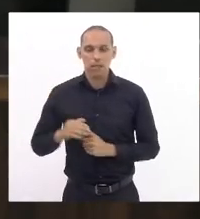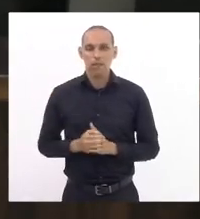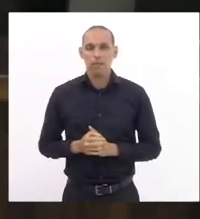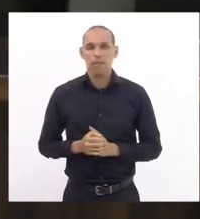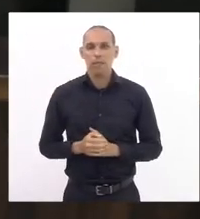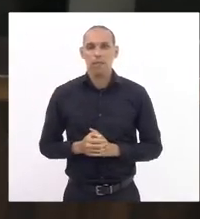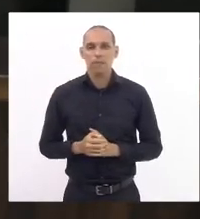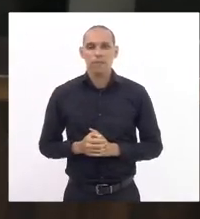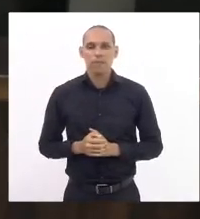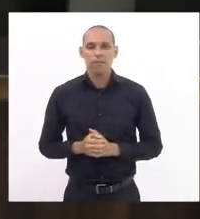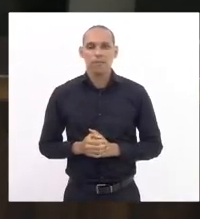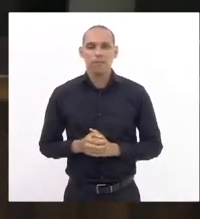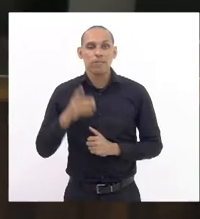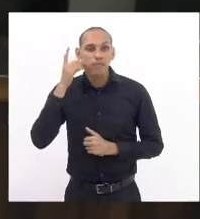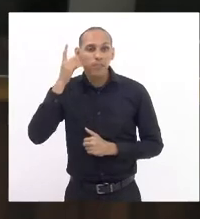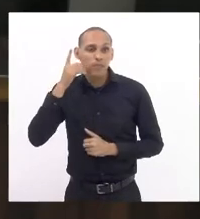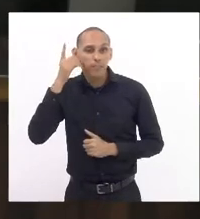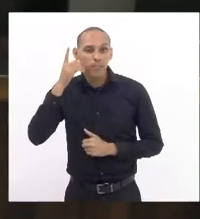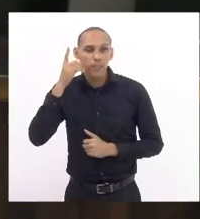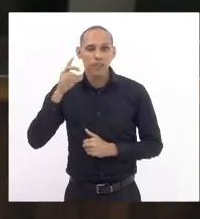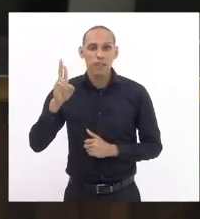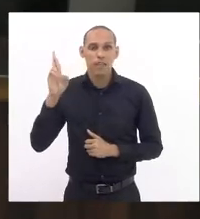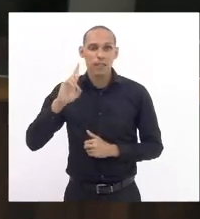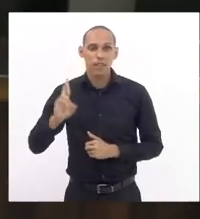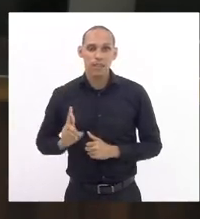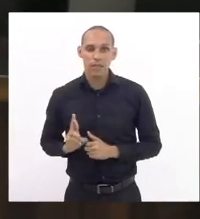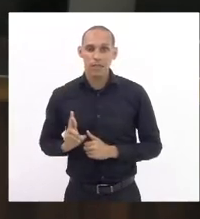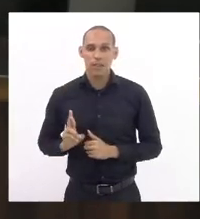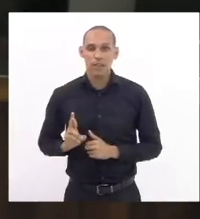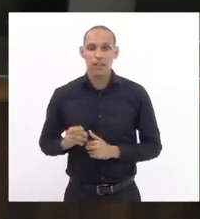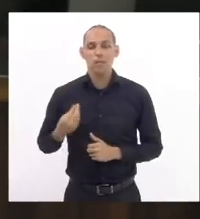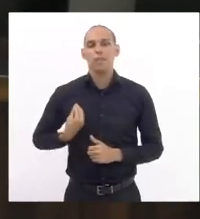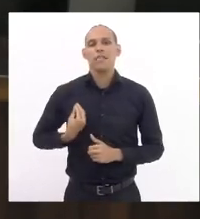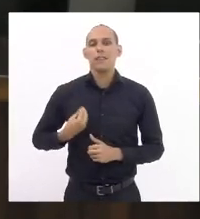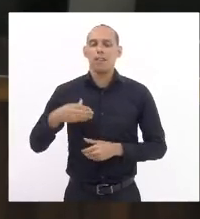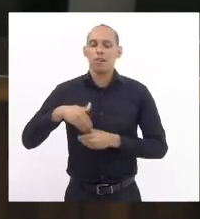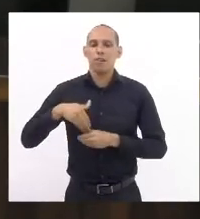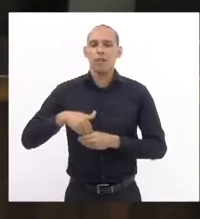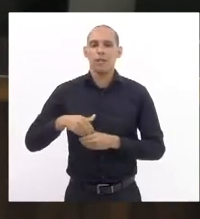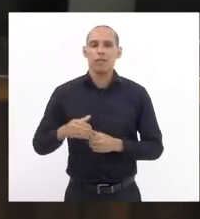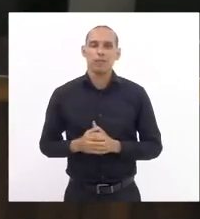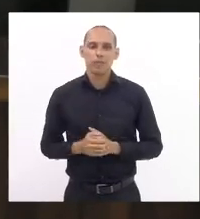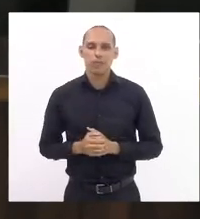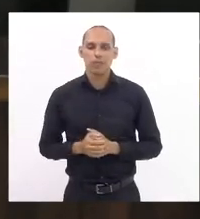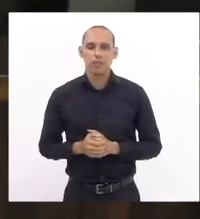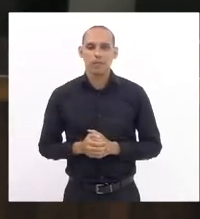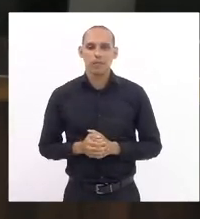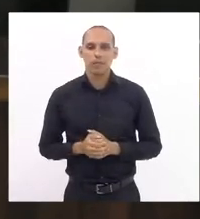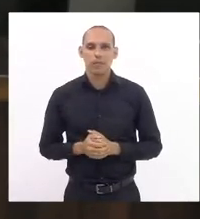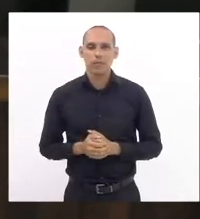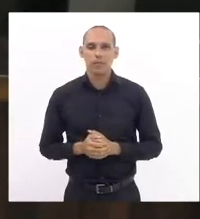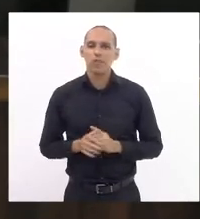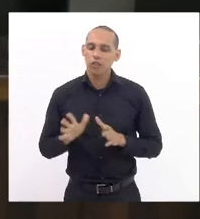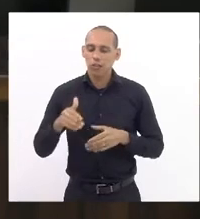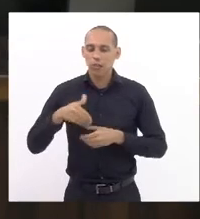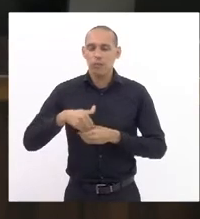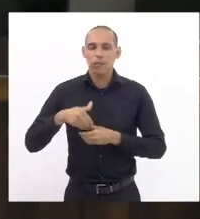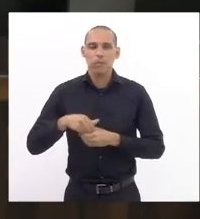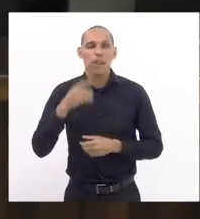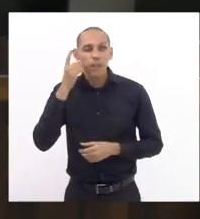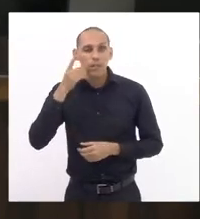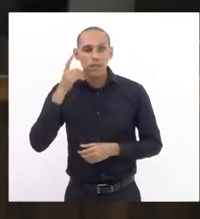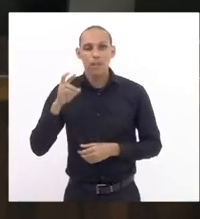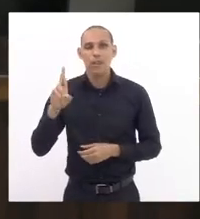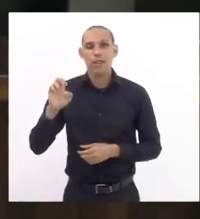Miller. Deputada Renata Souza, presente, vai votar. Presente, já votou. Deputado